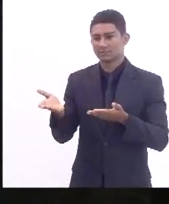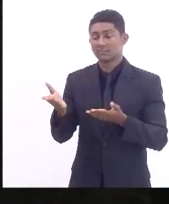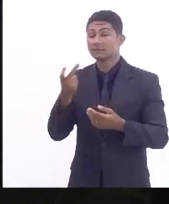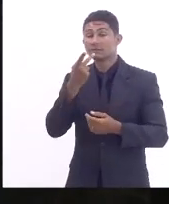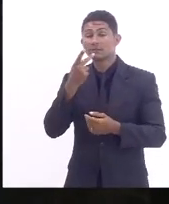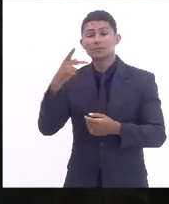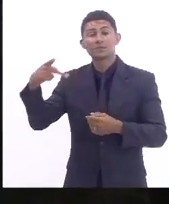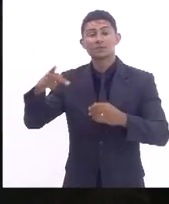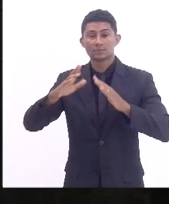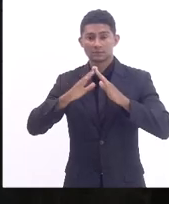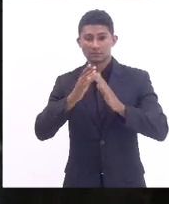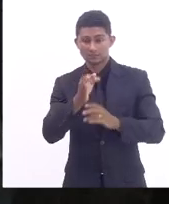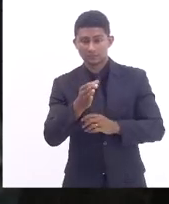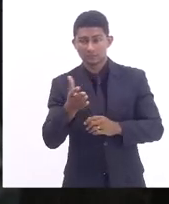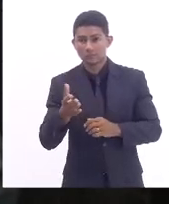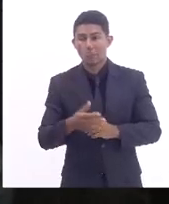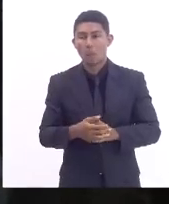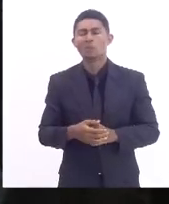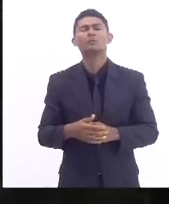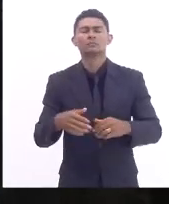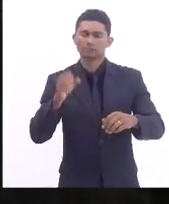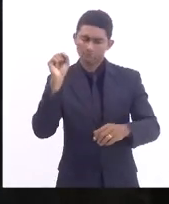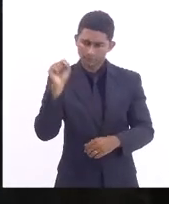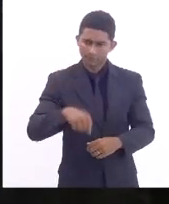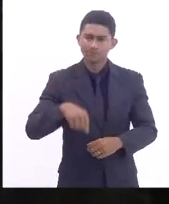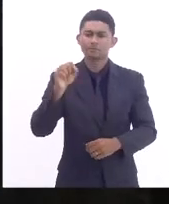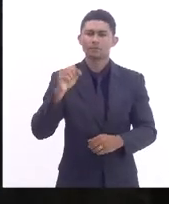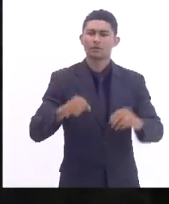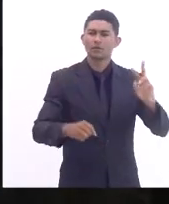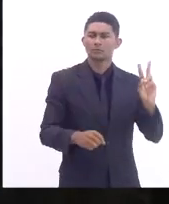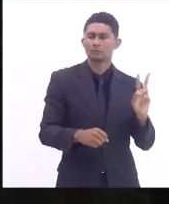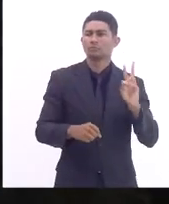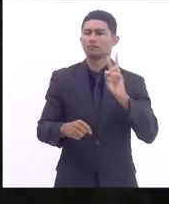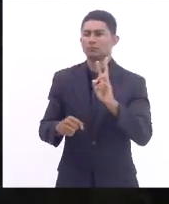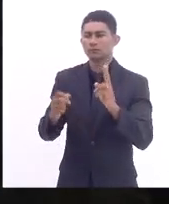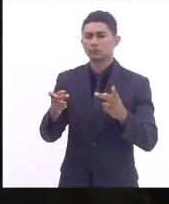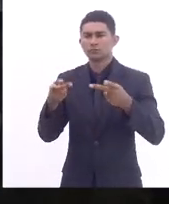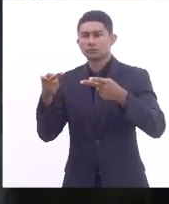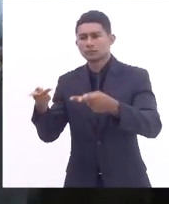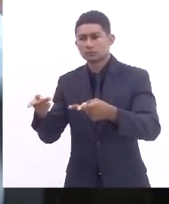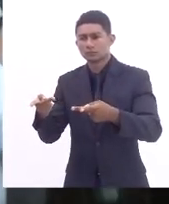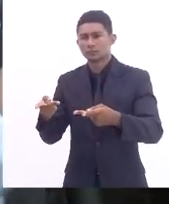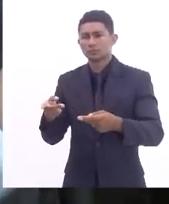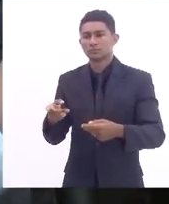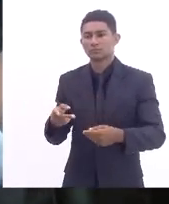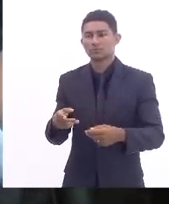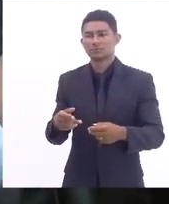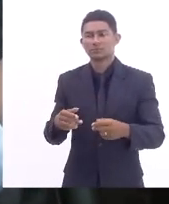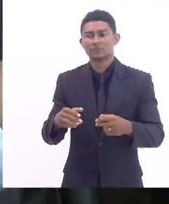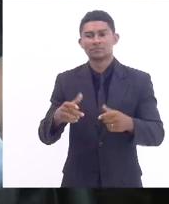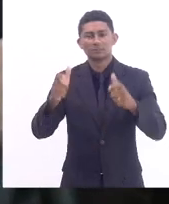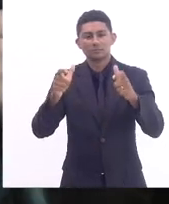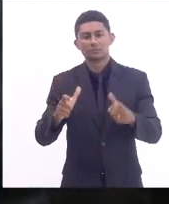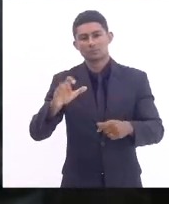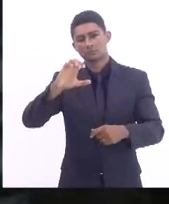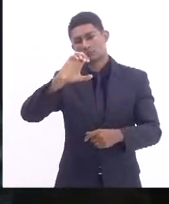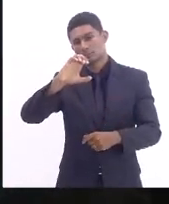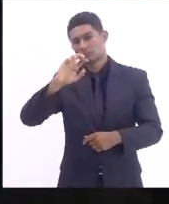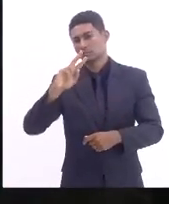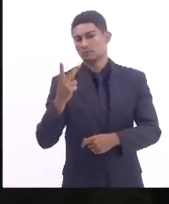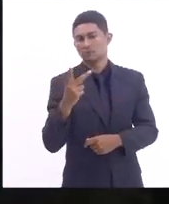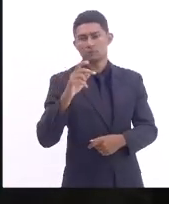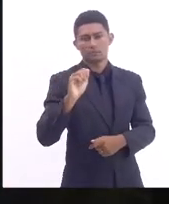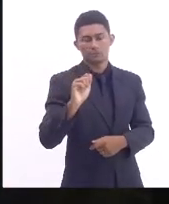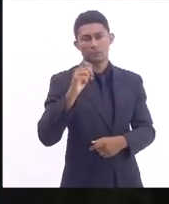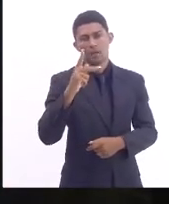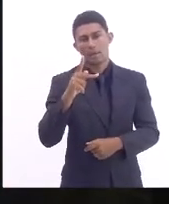na casa dele eu tive orgulho tá na casa dele de conhecer na mansão de Chaperó né Essa foi